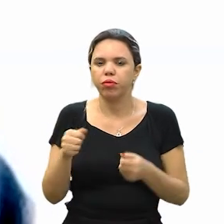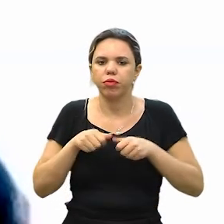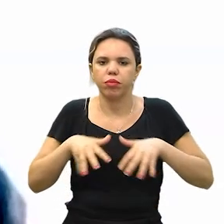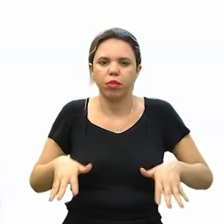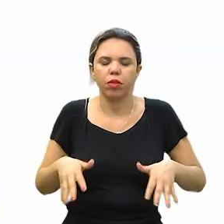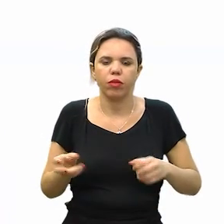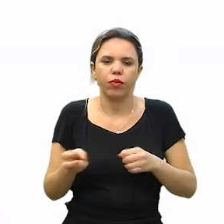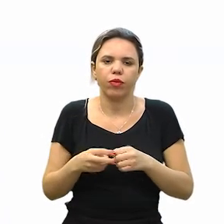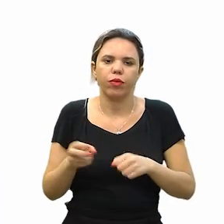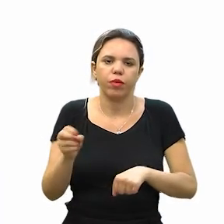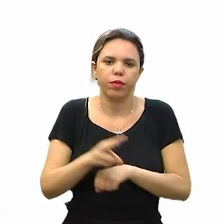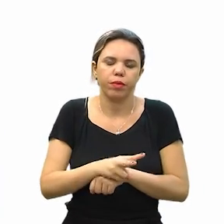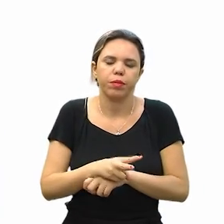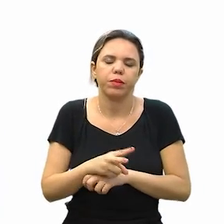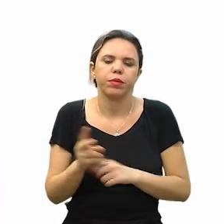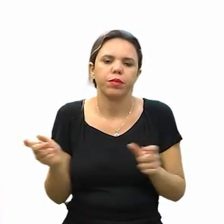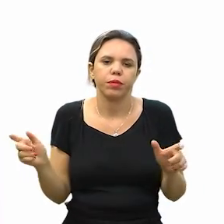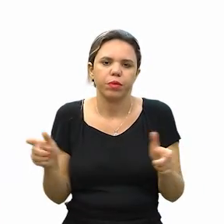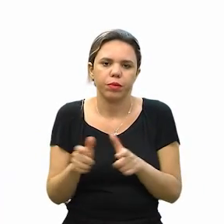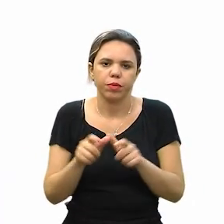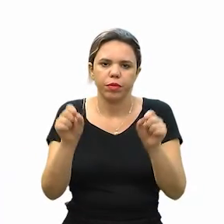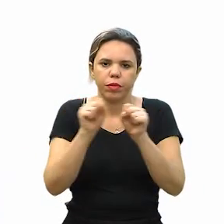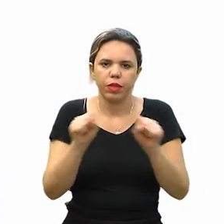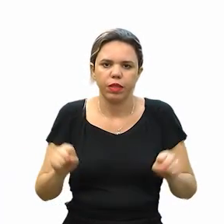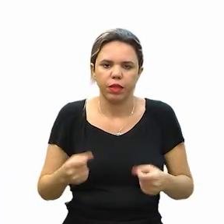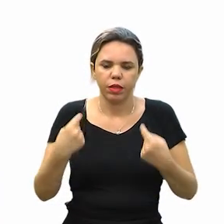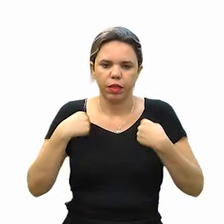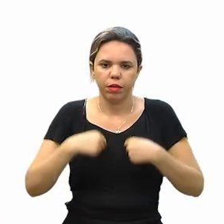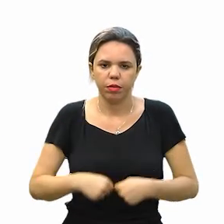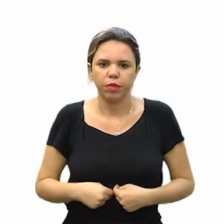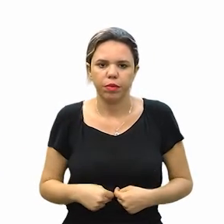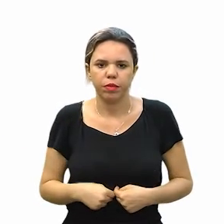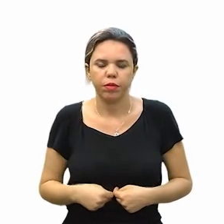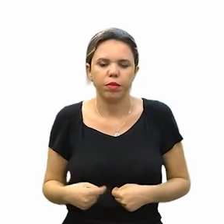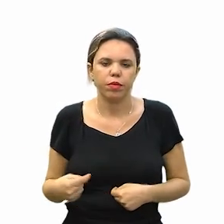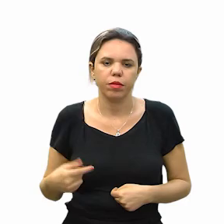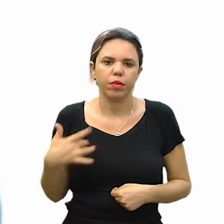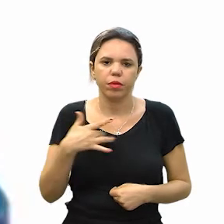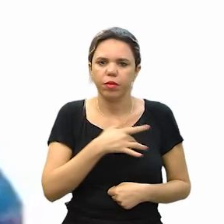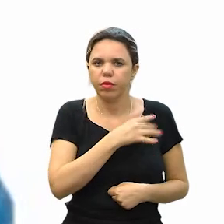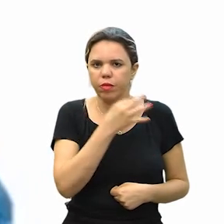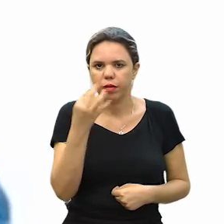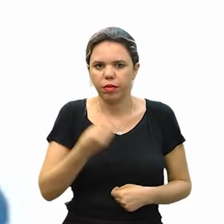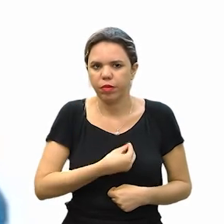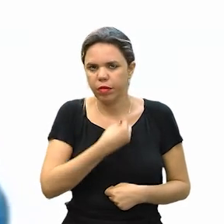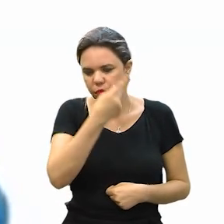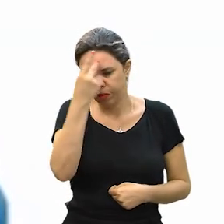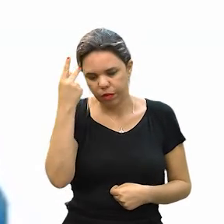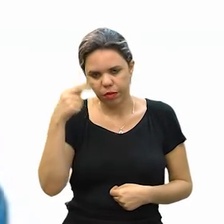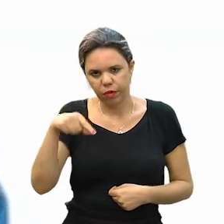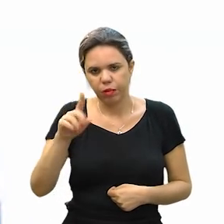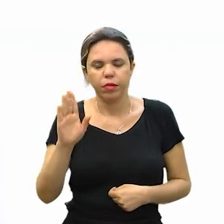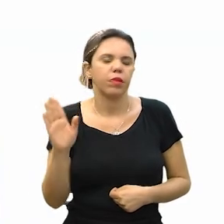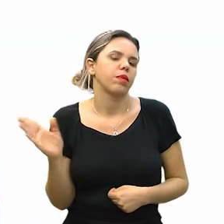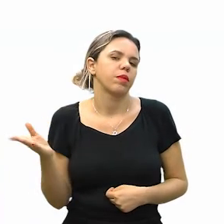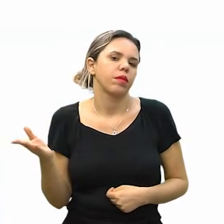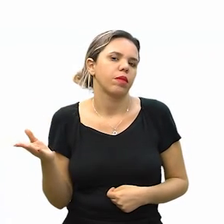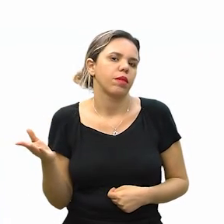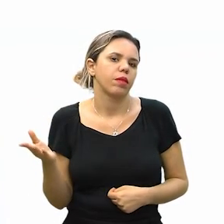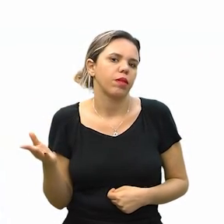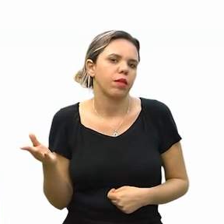do vírus ocorre numa condição de baixa do sistema imunológico, quanto mais saudável for a vida do indivíduo,